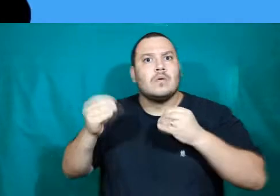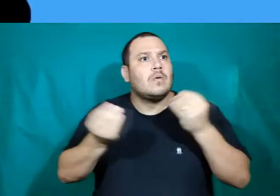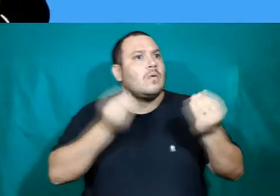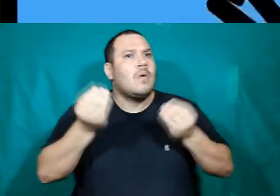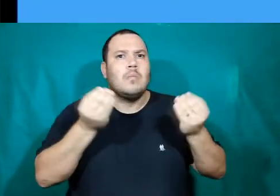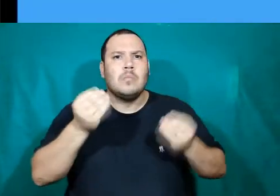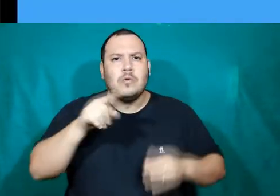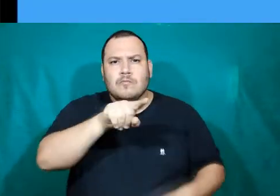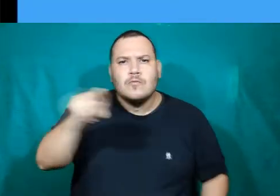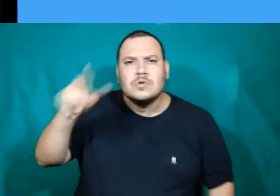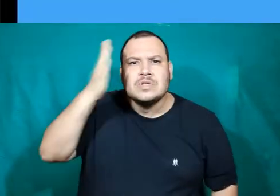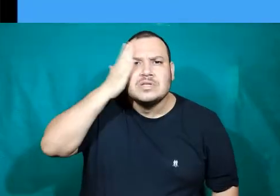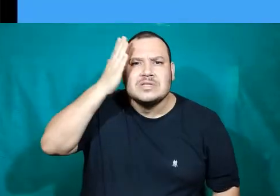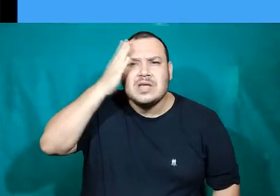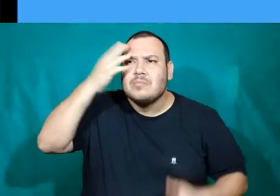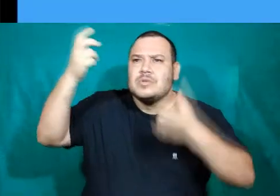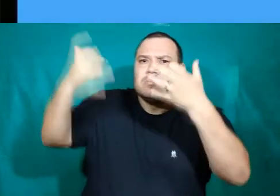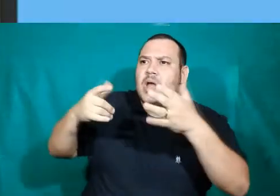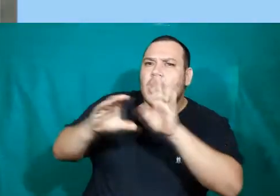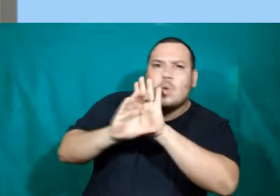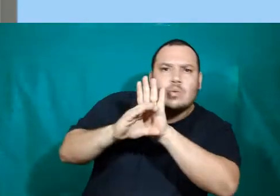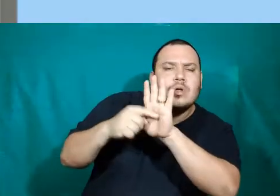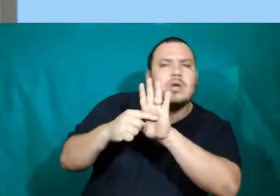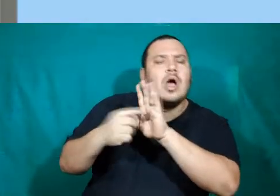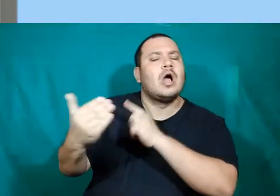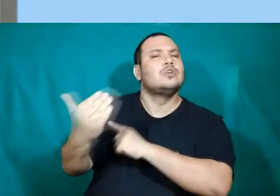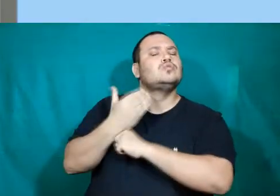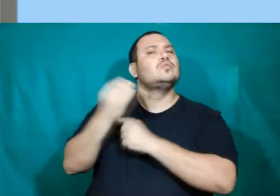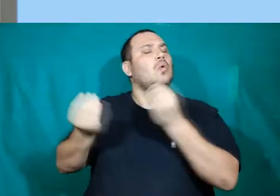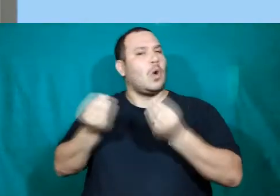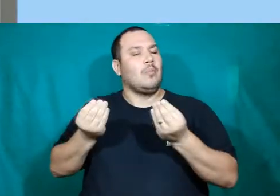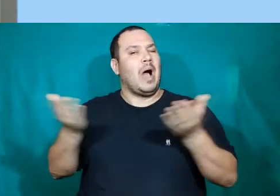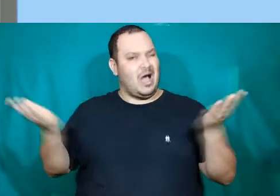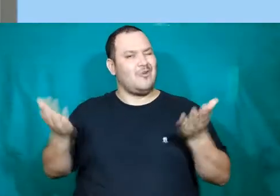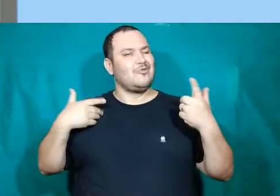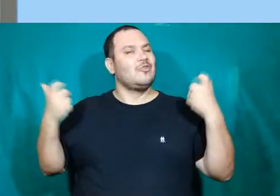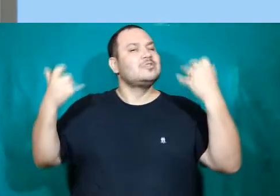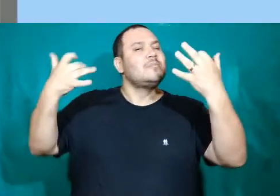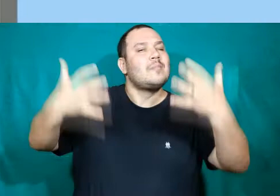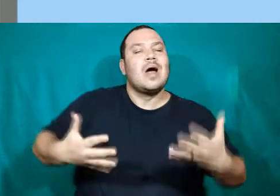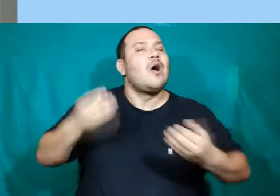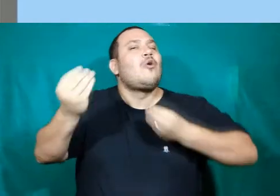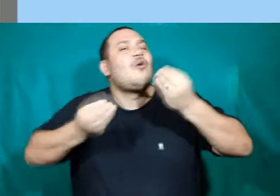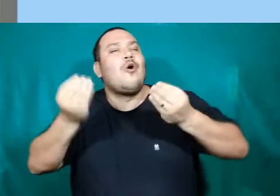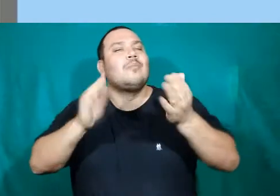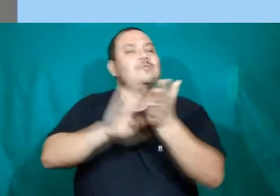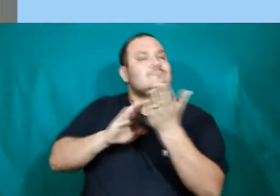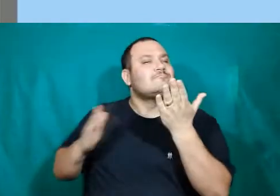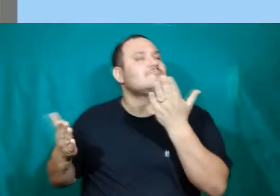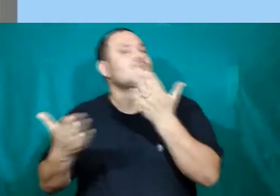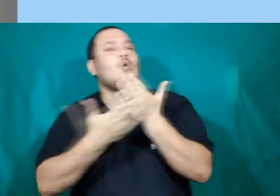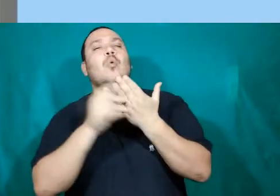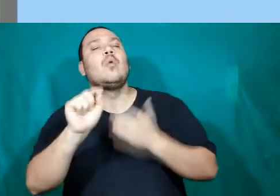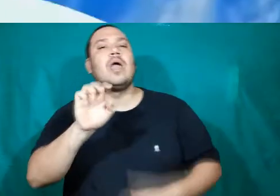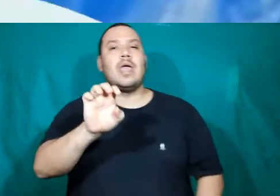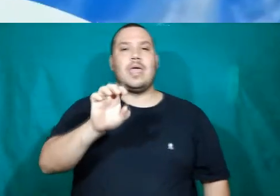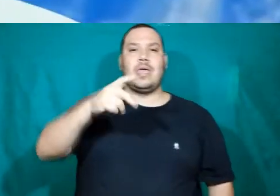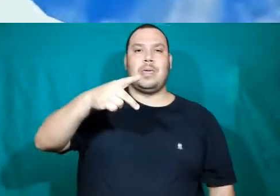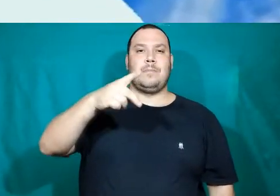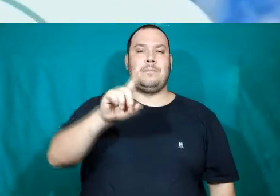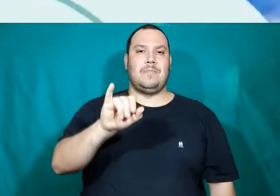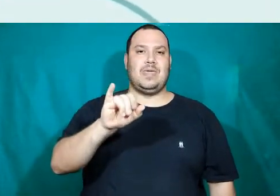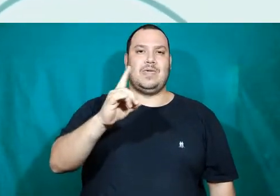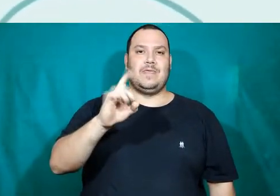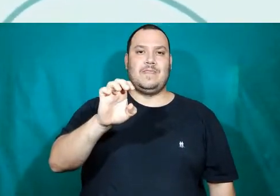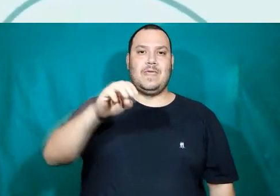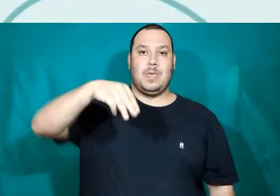tema. Você sabe como que esses conceitos estão salvando você e as pessoas ao seu redor? Então fica por aí, queremos explicar tudo por trás dessa linda